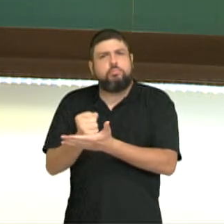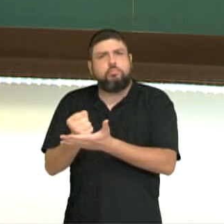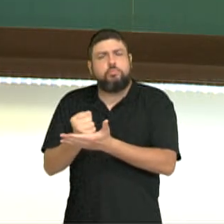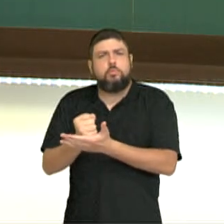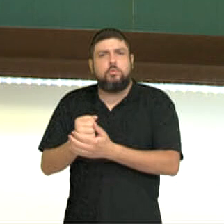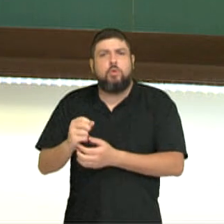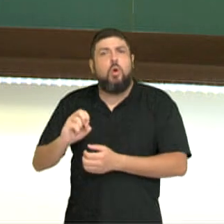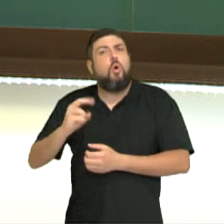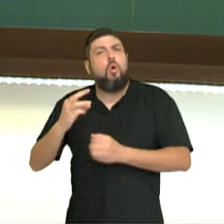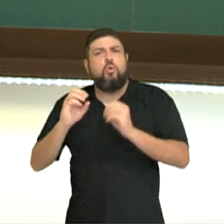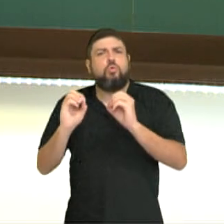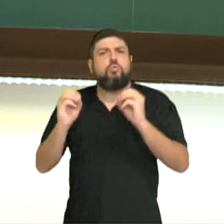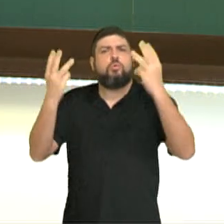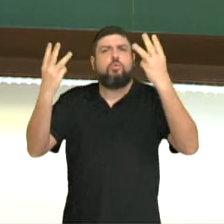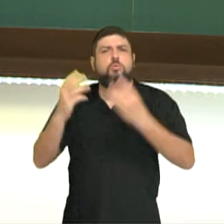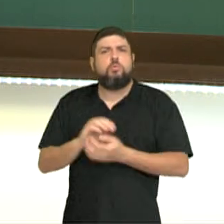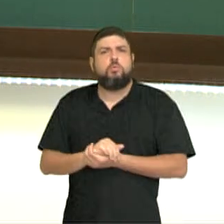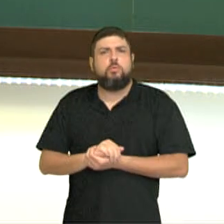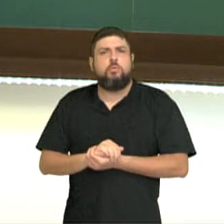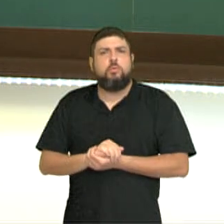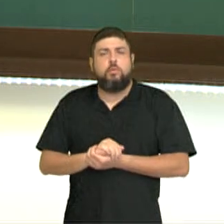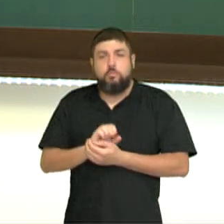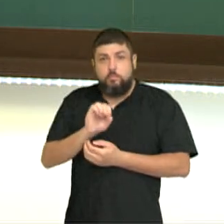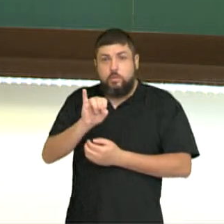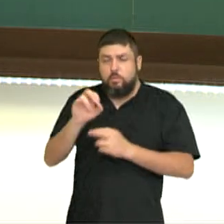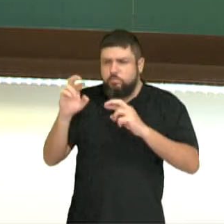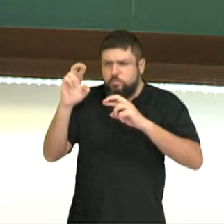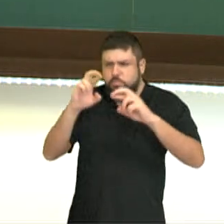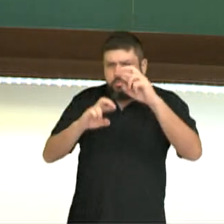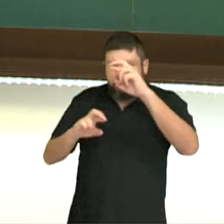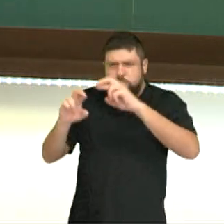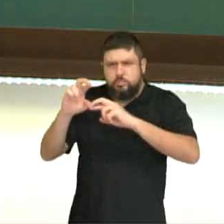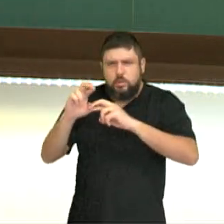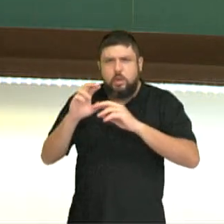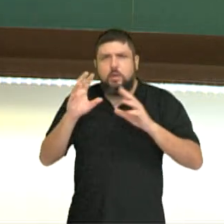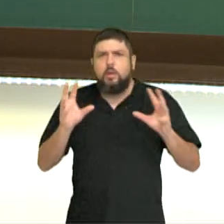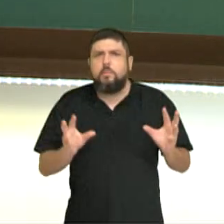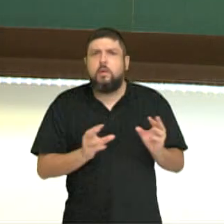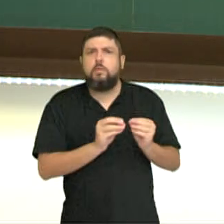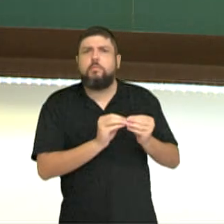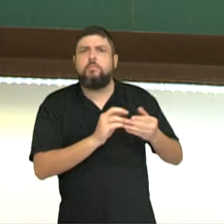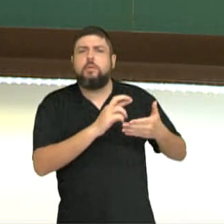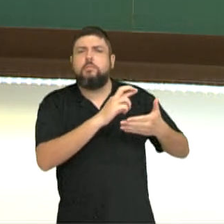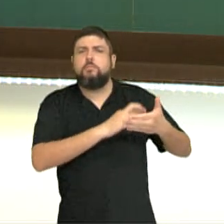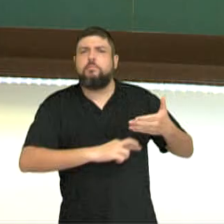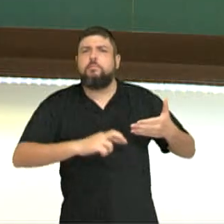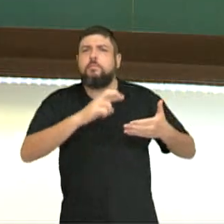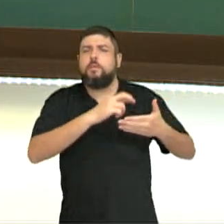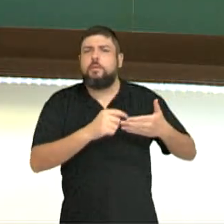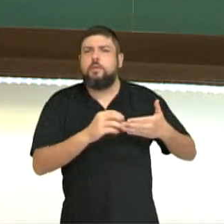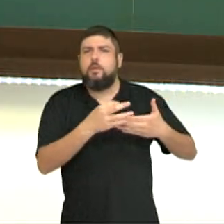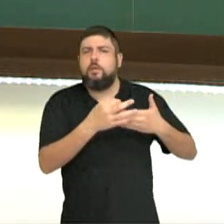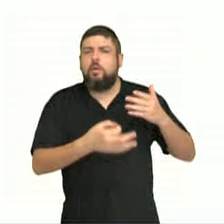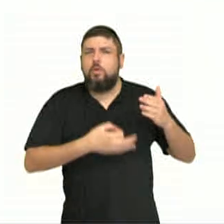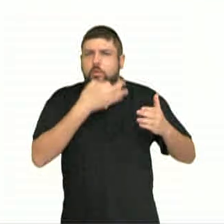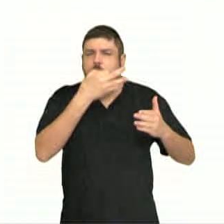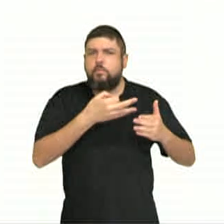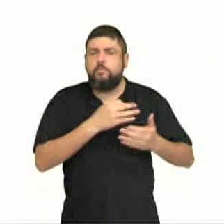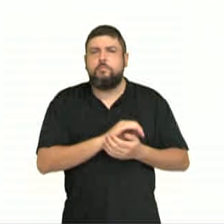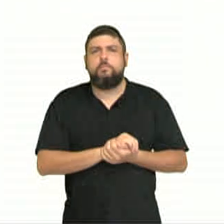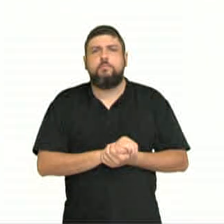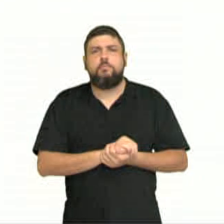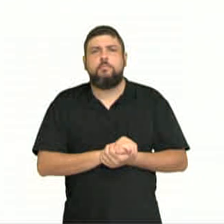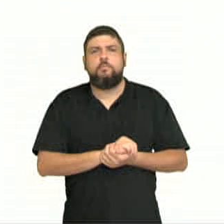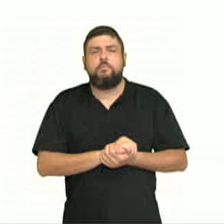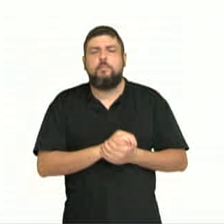quer analisar, você faz a resenha crítica. A Netflix sabe mesmo como surpreender seus